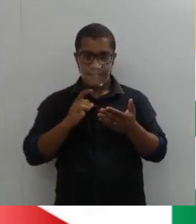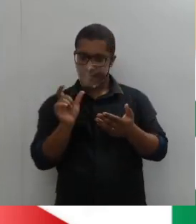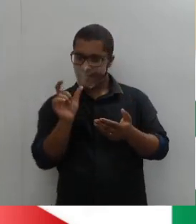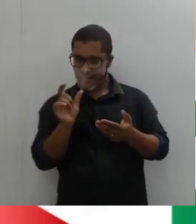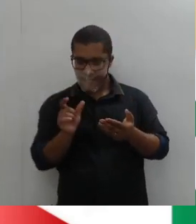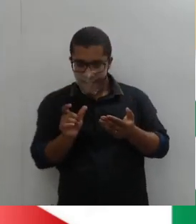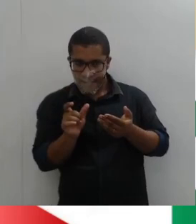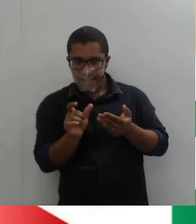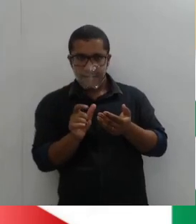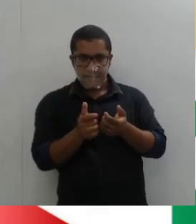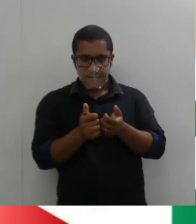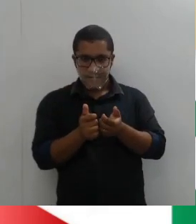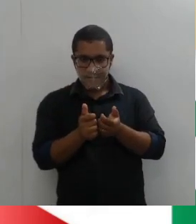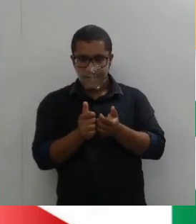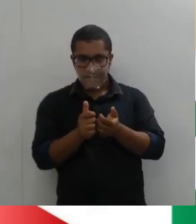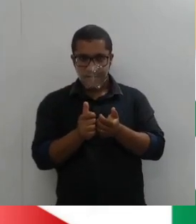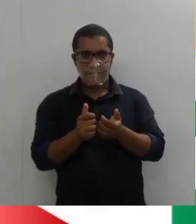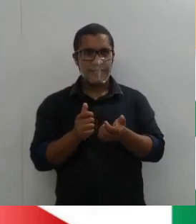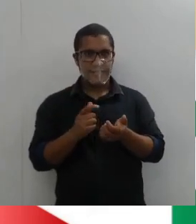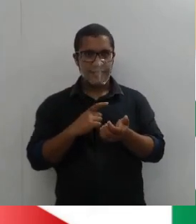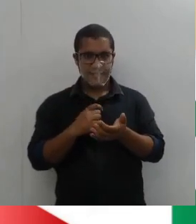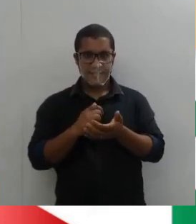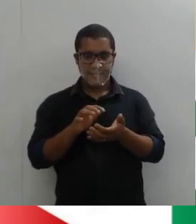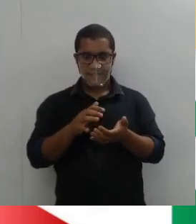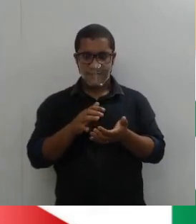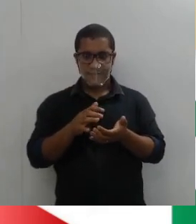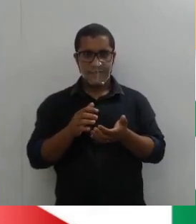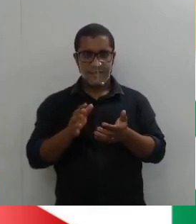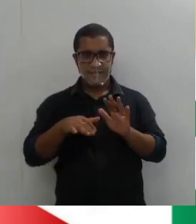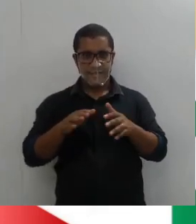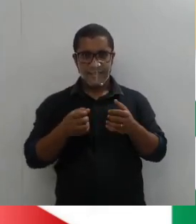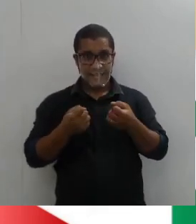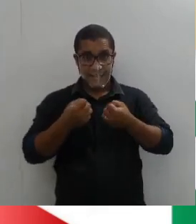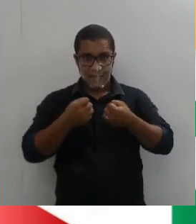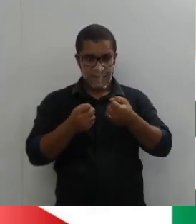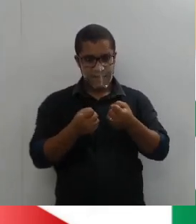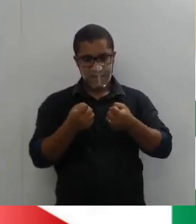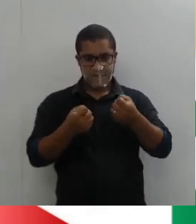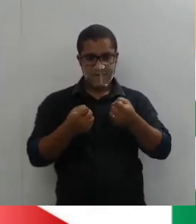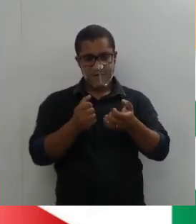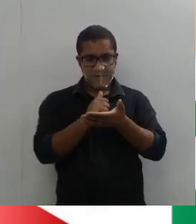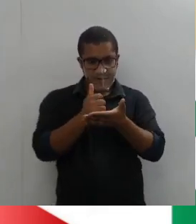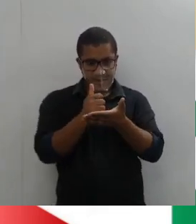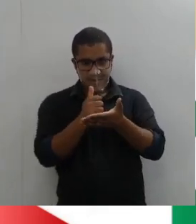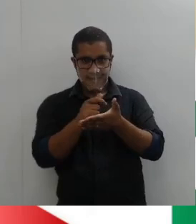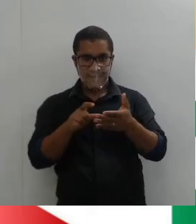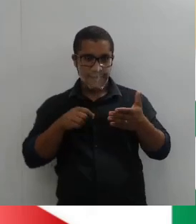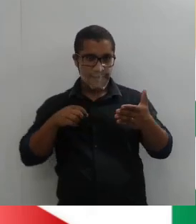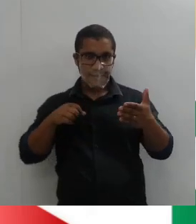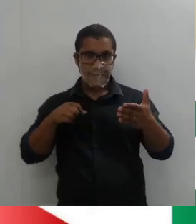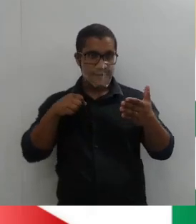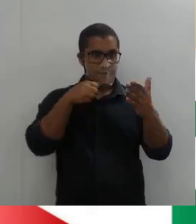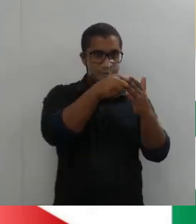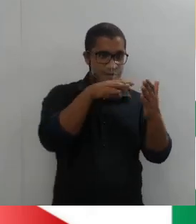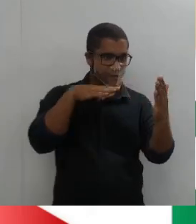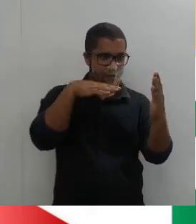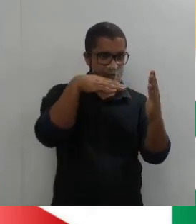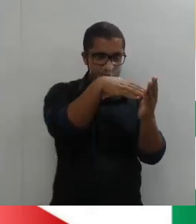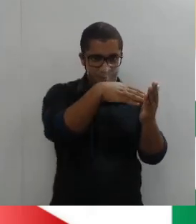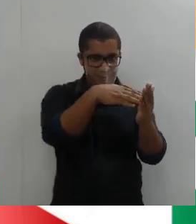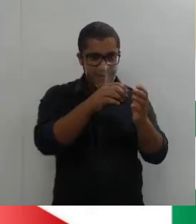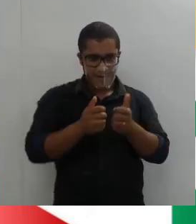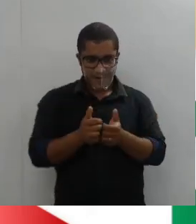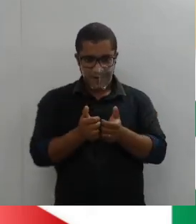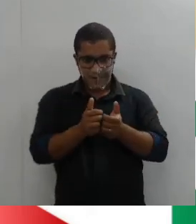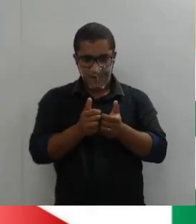de vibração. Por exemplo, quando você estava jogando joguinho de carro e aí quando você batia, o controle vibrava, isso era o máximo